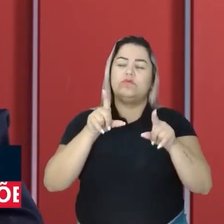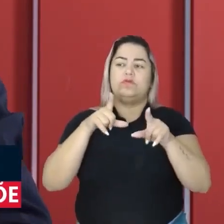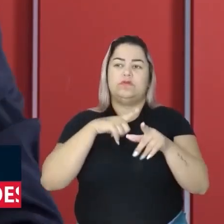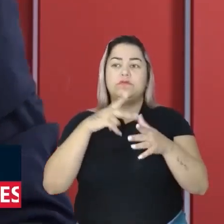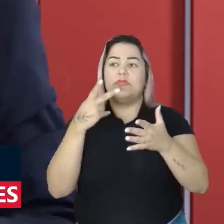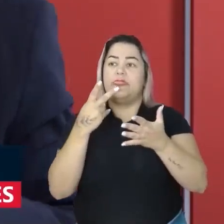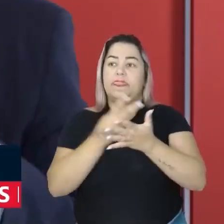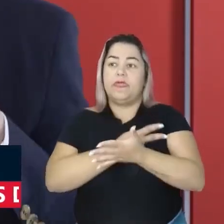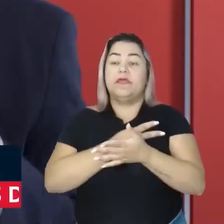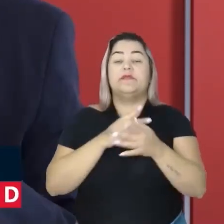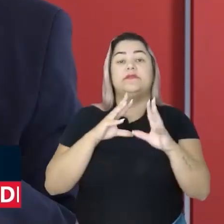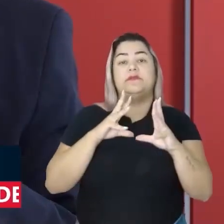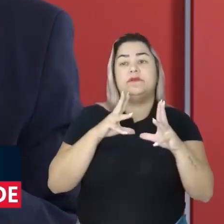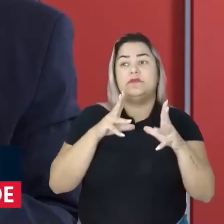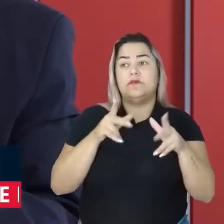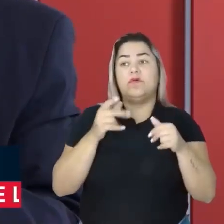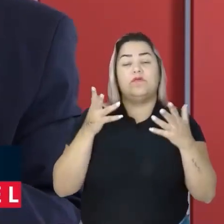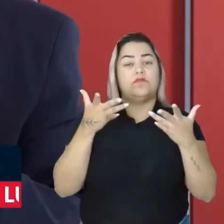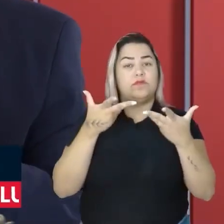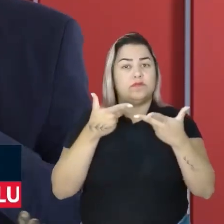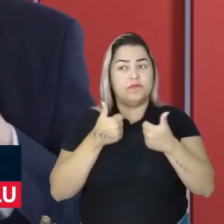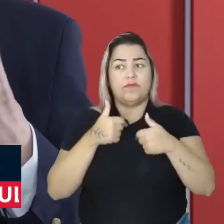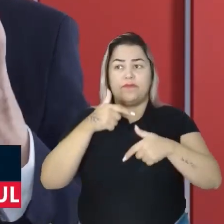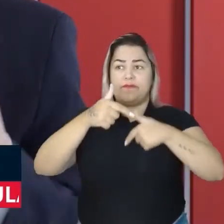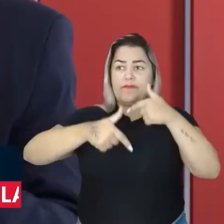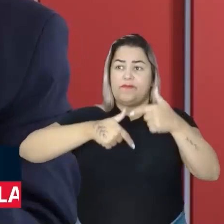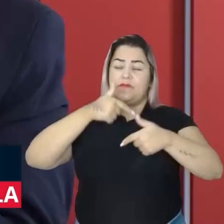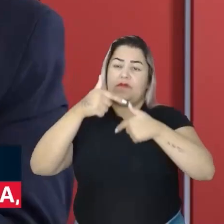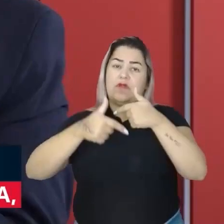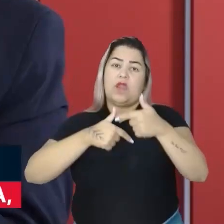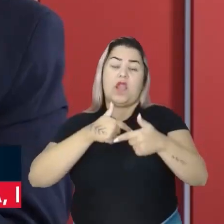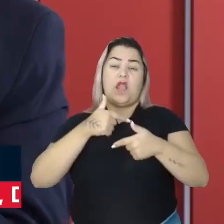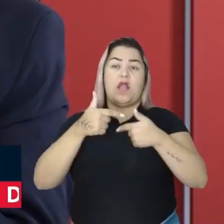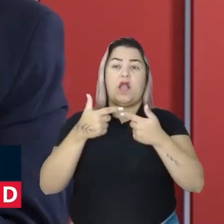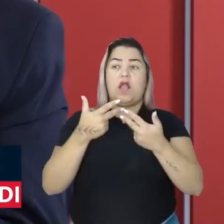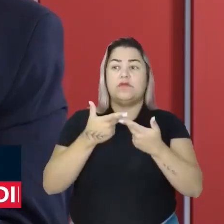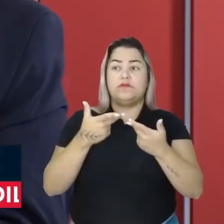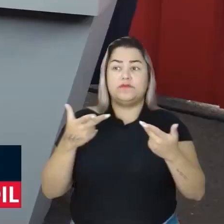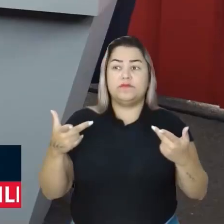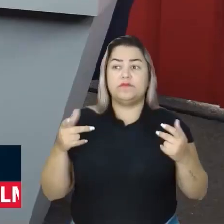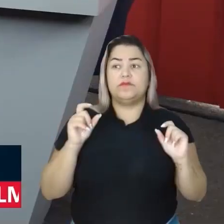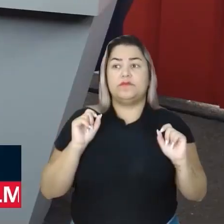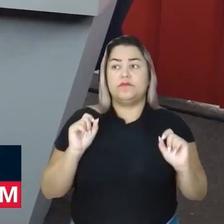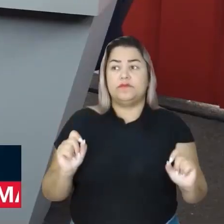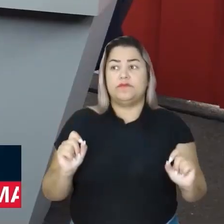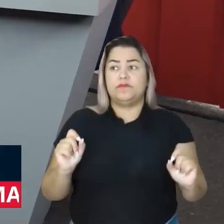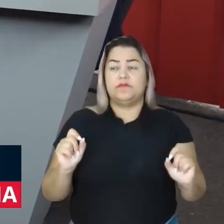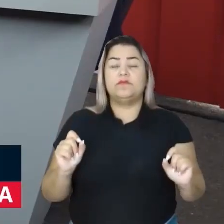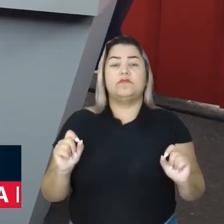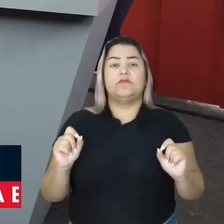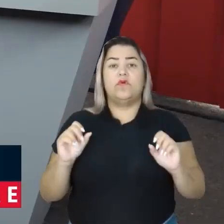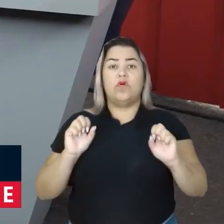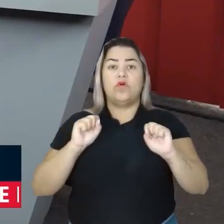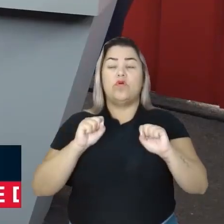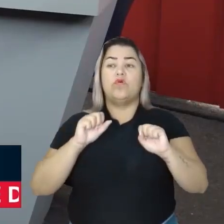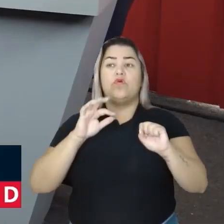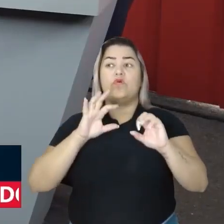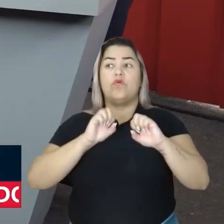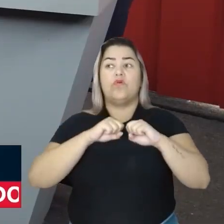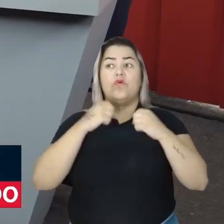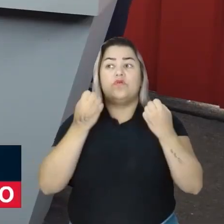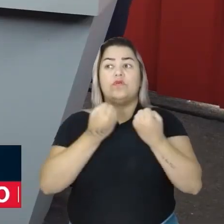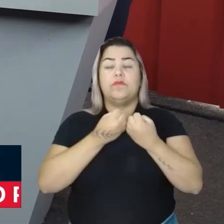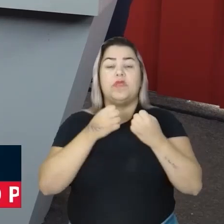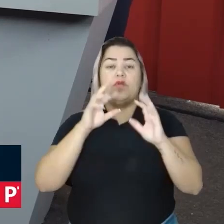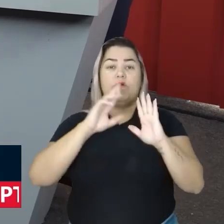certeza. Então, isso é uma coisa bonita. Nós estamos trabalhando a transversalidade, que eu fui no Fórum Interconselhos agora, eu vou ser o